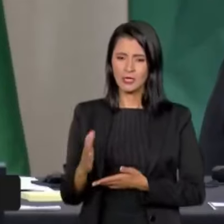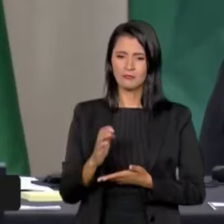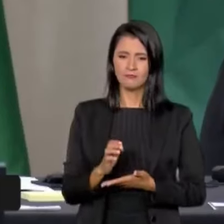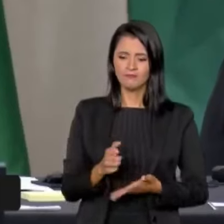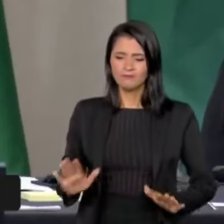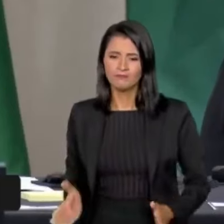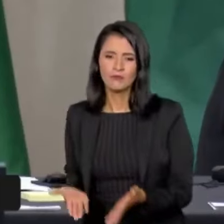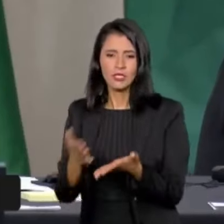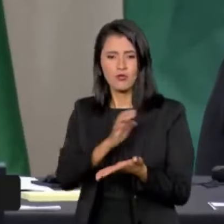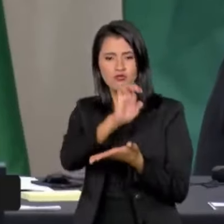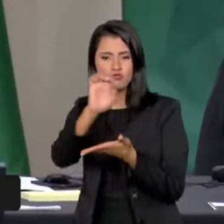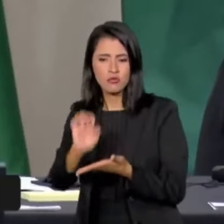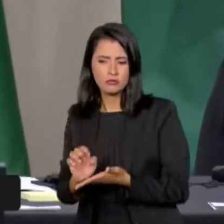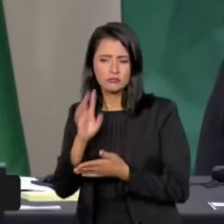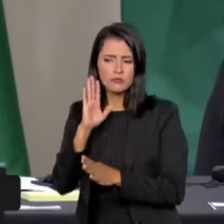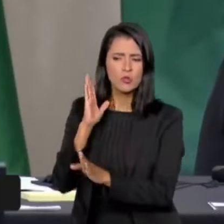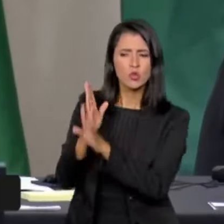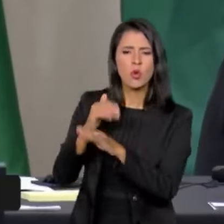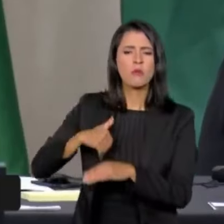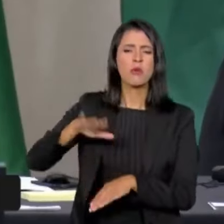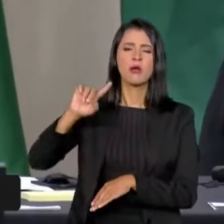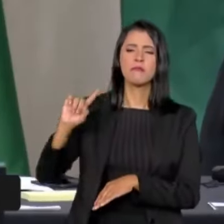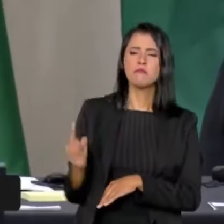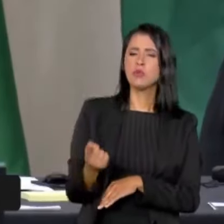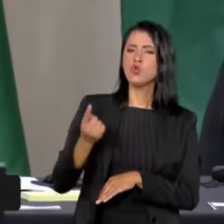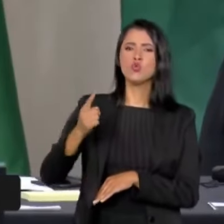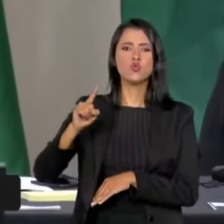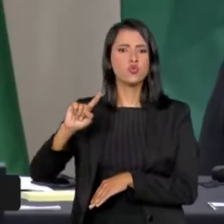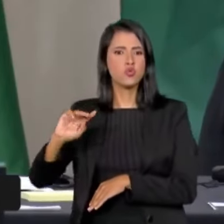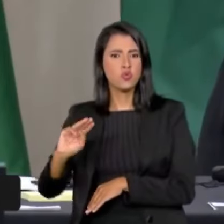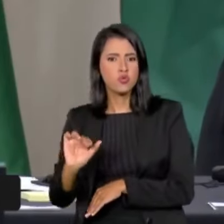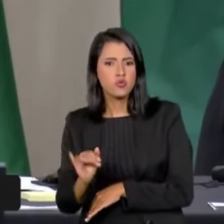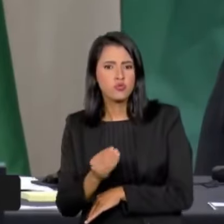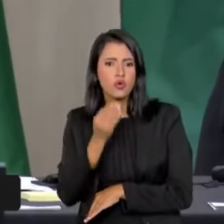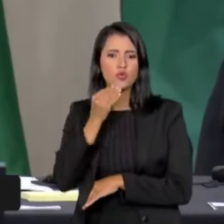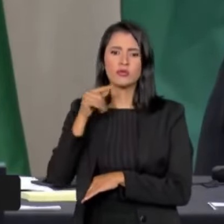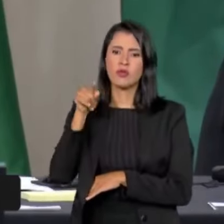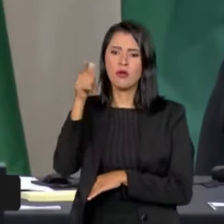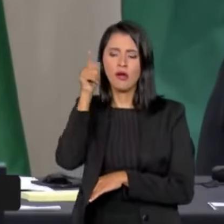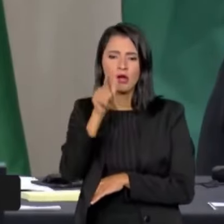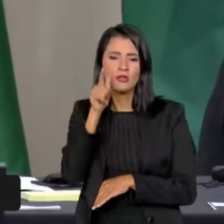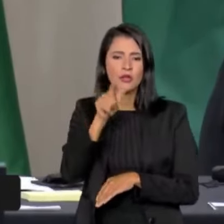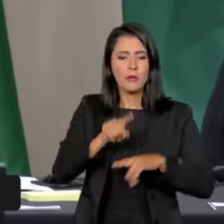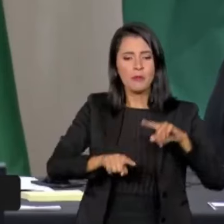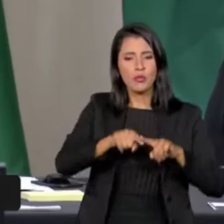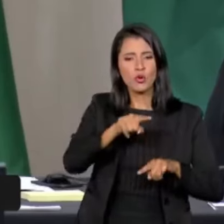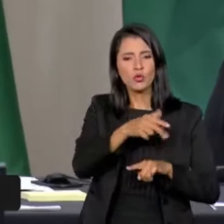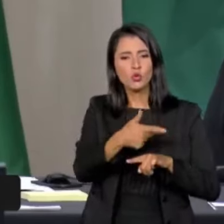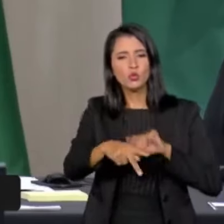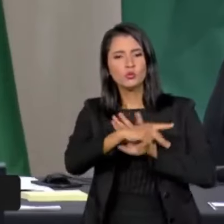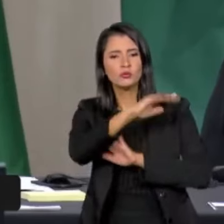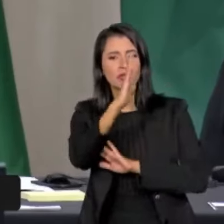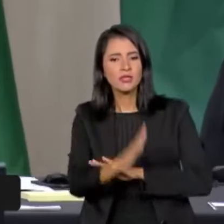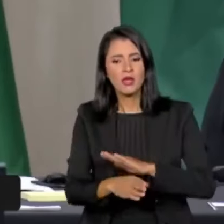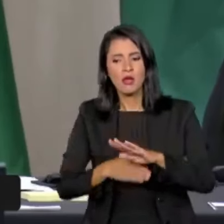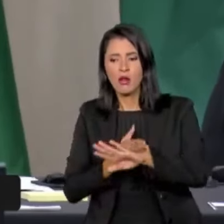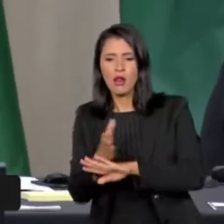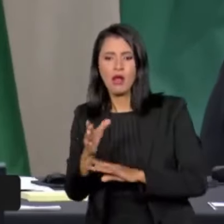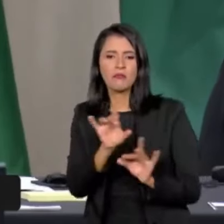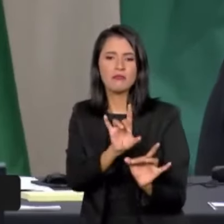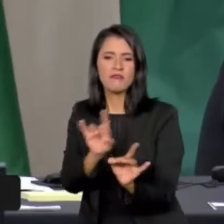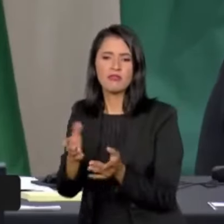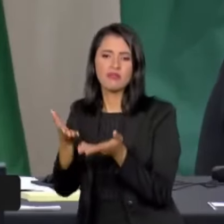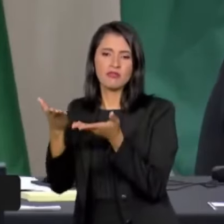Exportações identificou mais de 1,000 oportunidades de inserção de produtos brasileiros nos países da comunidade. The